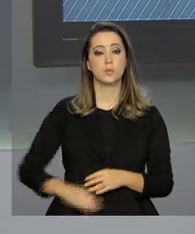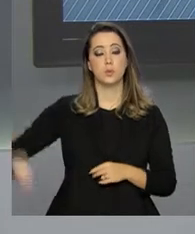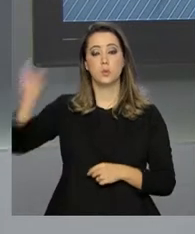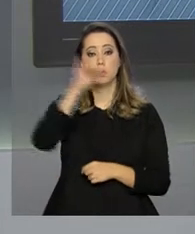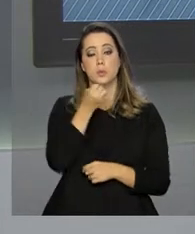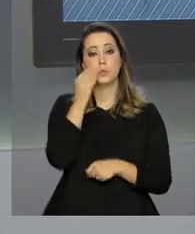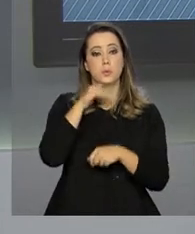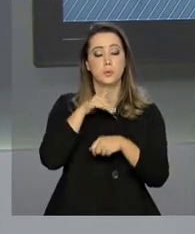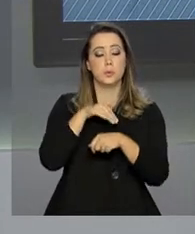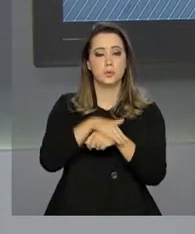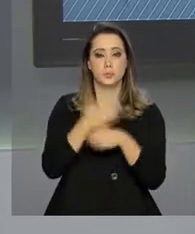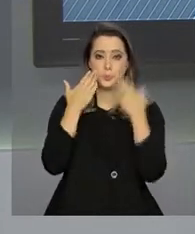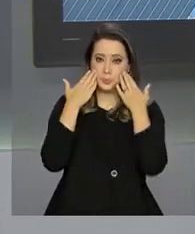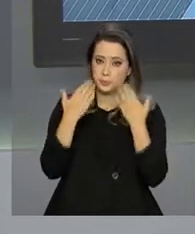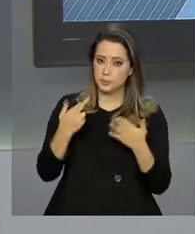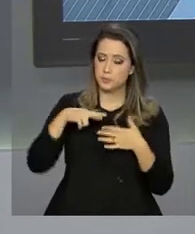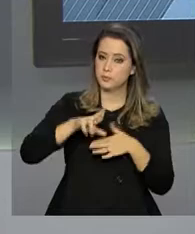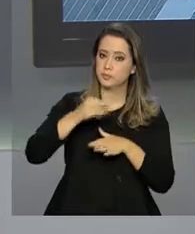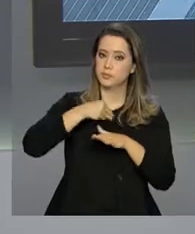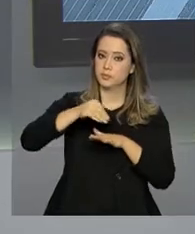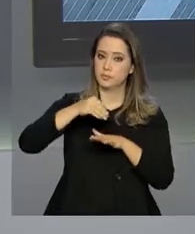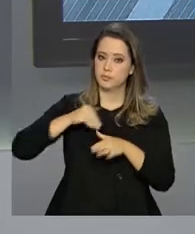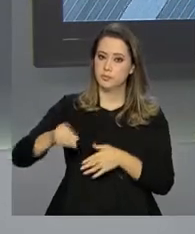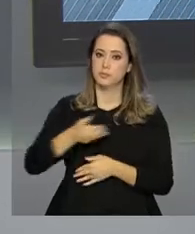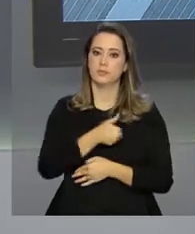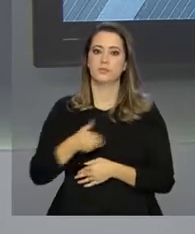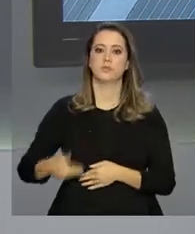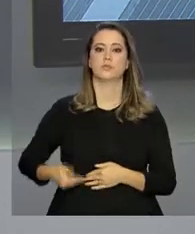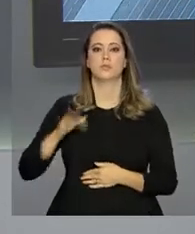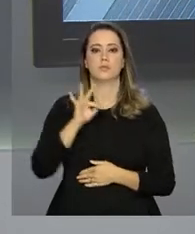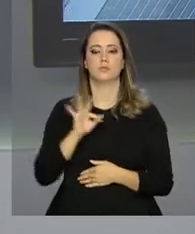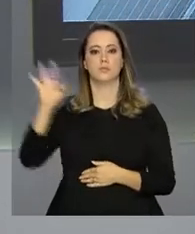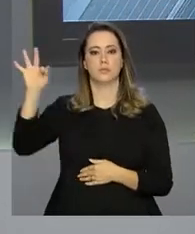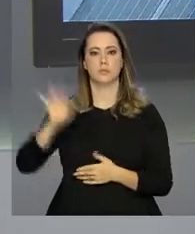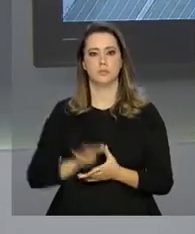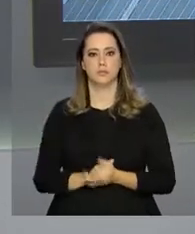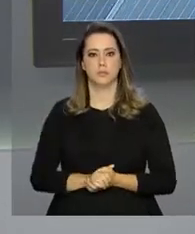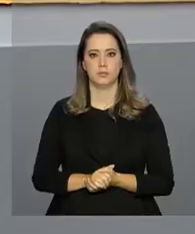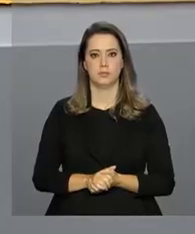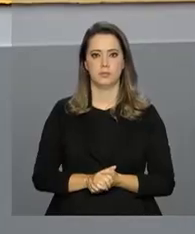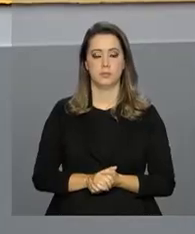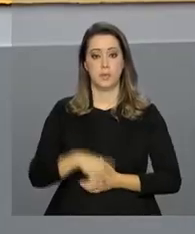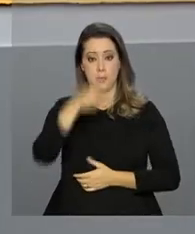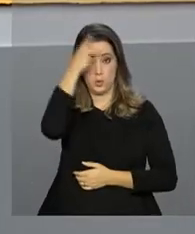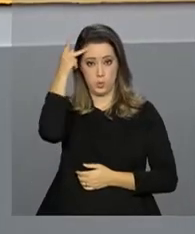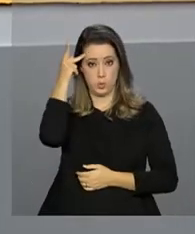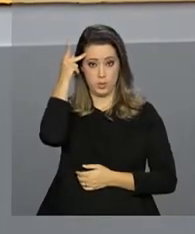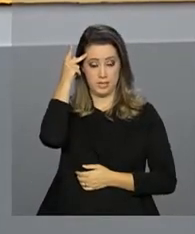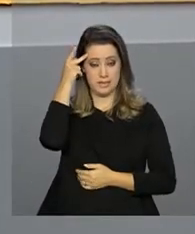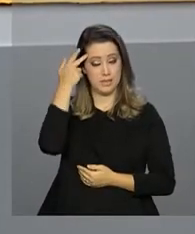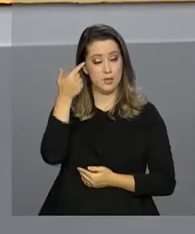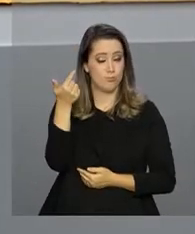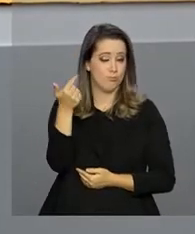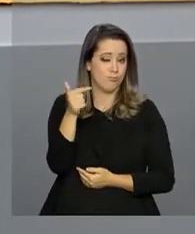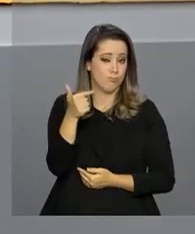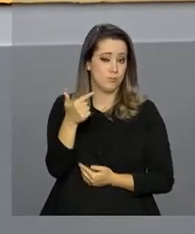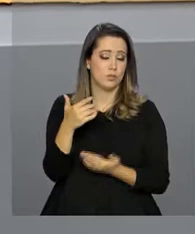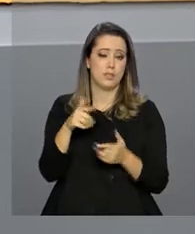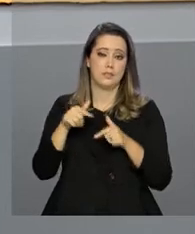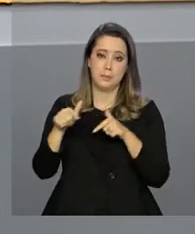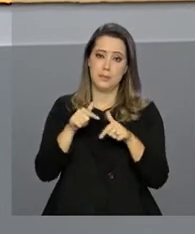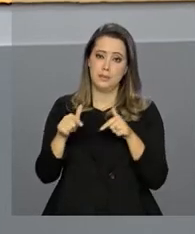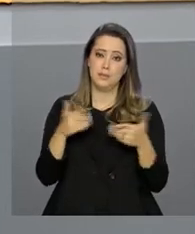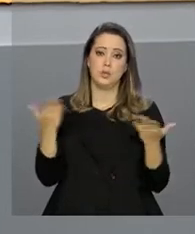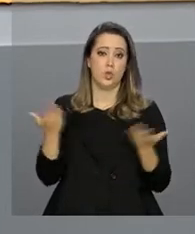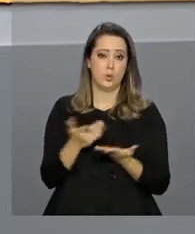Olá, boa noite. Estamos de volta com o repórter NBR e as notícias do governo federal. Para quem está fora do mercado de trabalho,